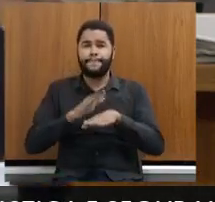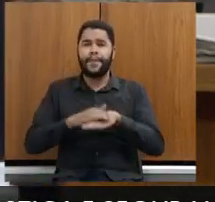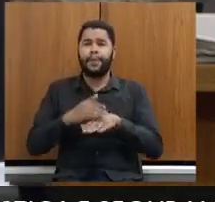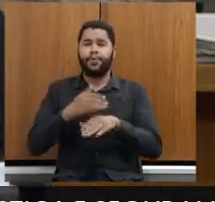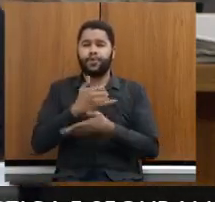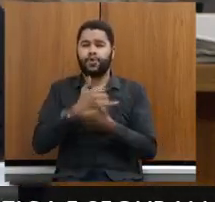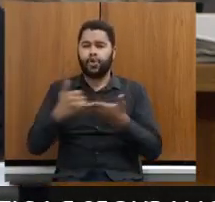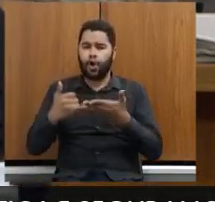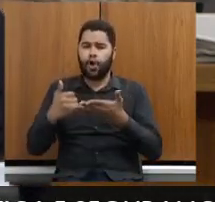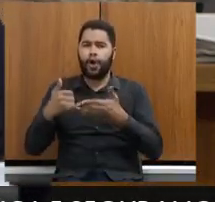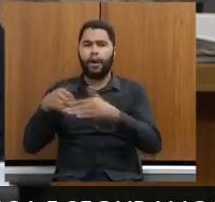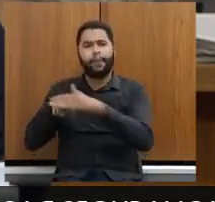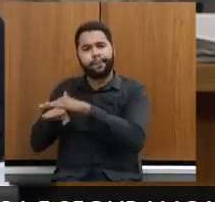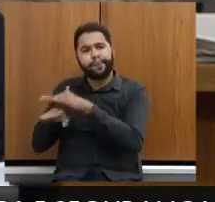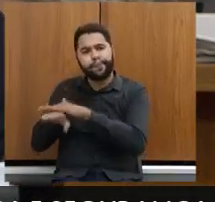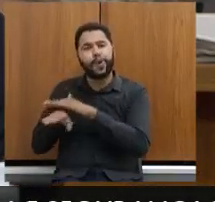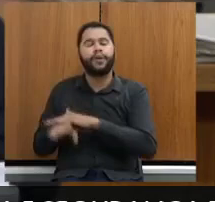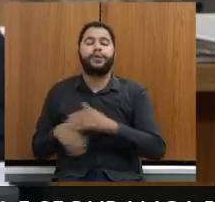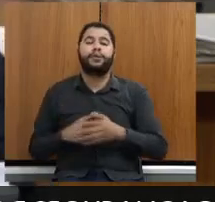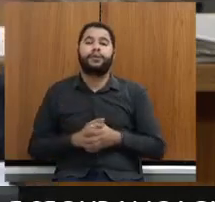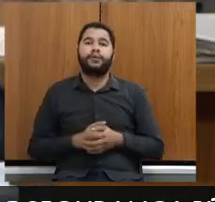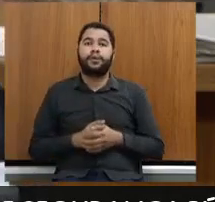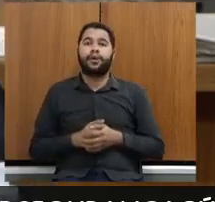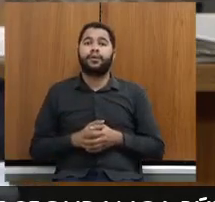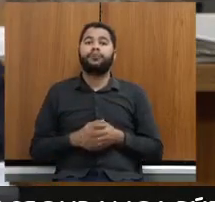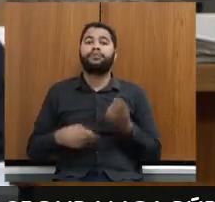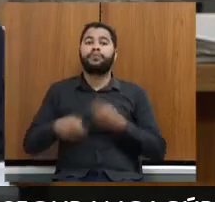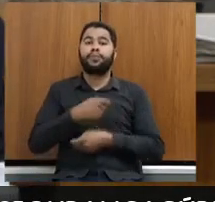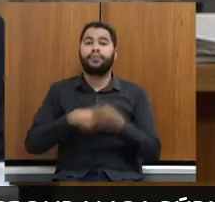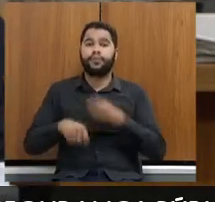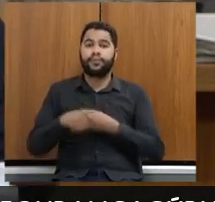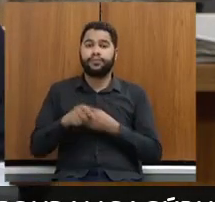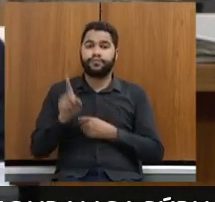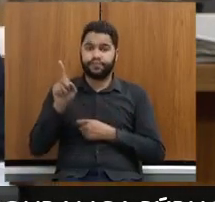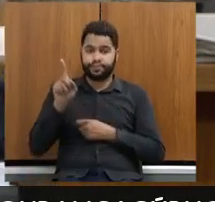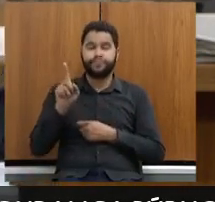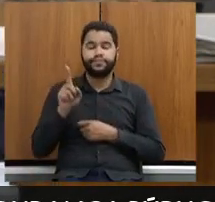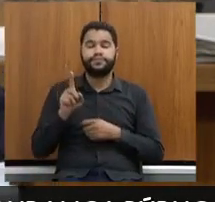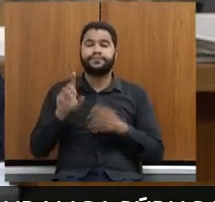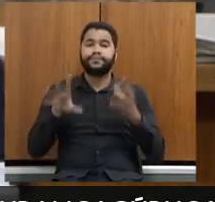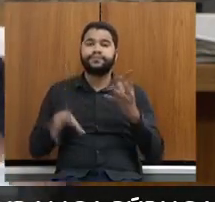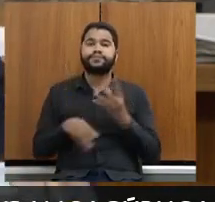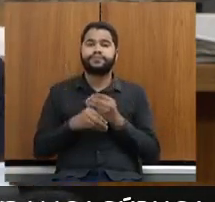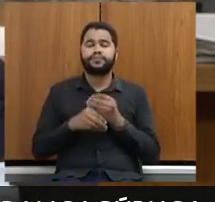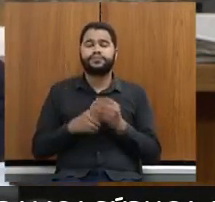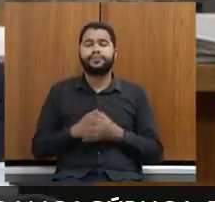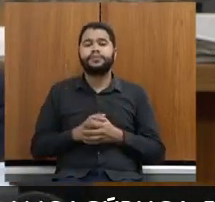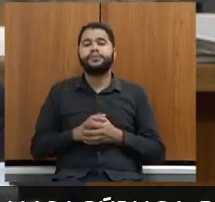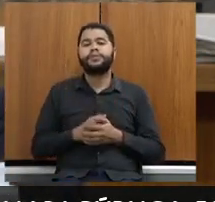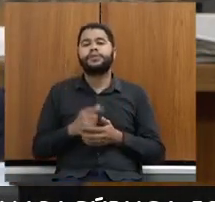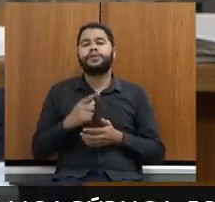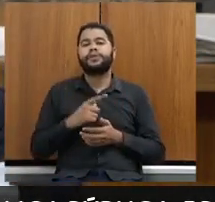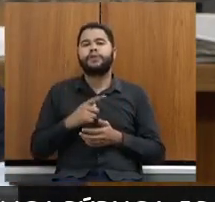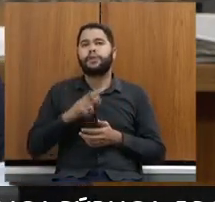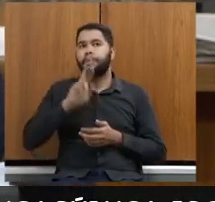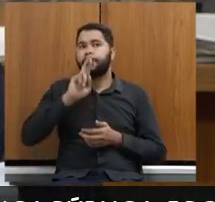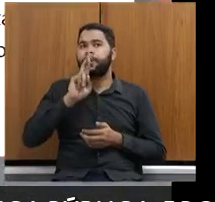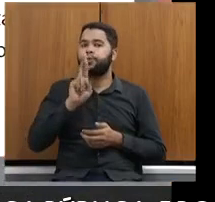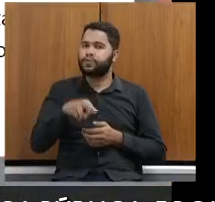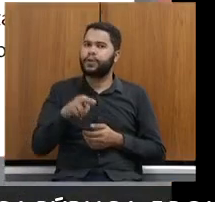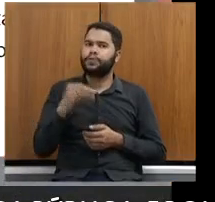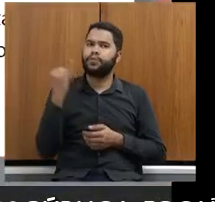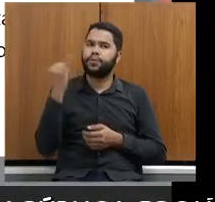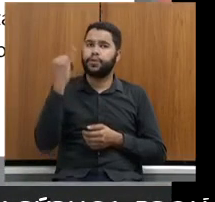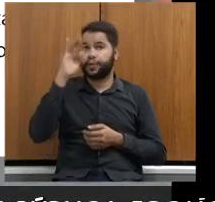é essas operações Integradas pode passar por essas operações Integradas Elas têm um resultado muito